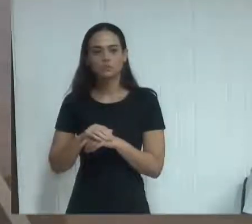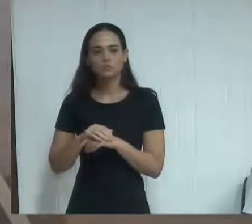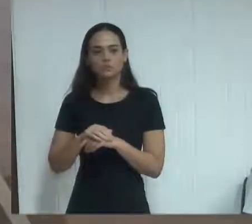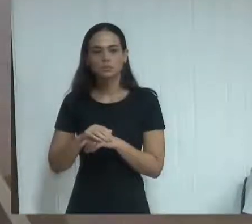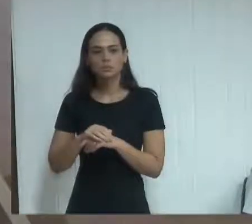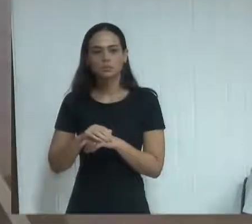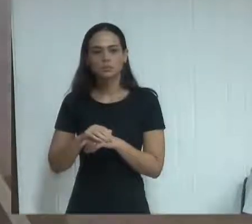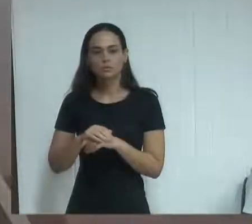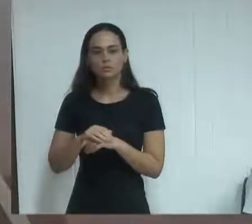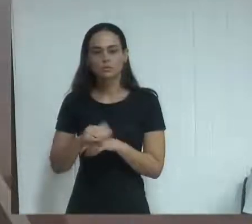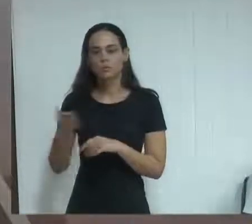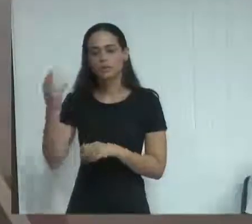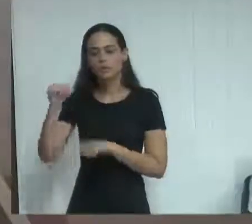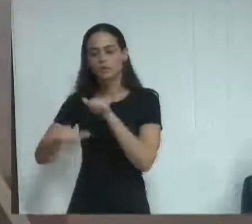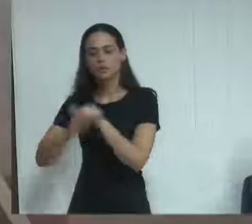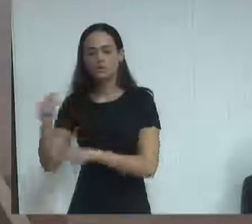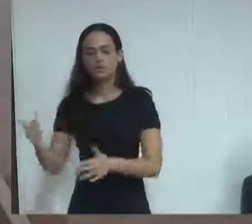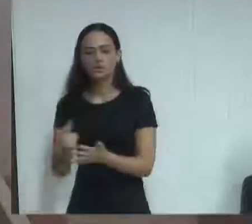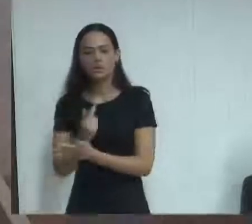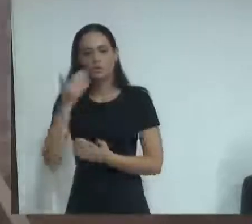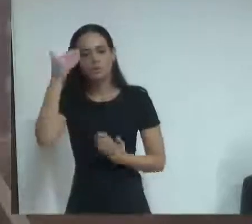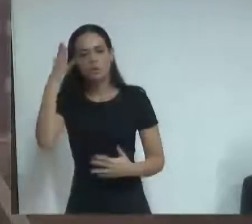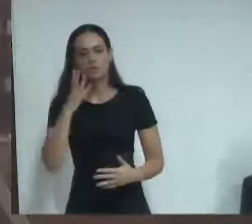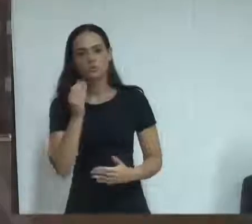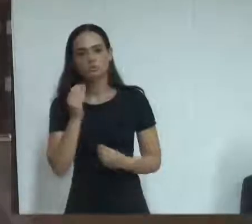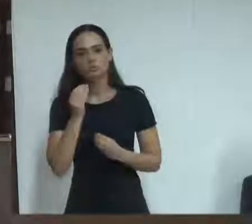última alteração. Obrigado, senhor presidente, uma boa noite.